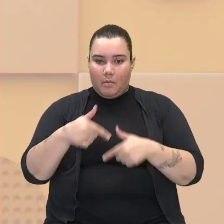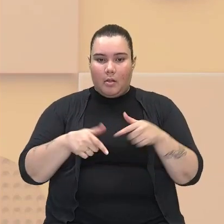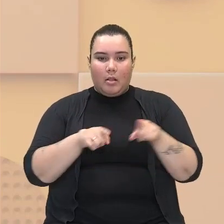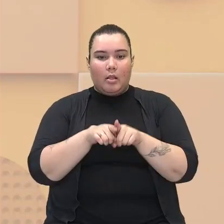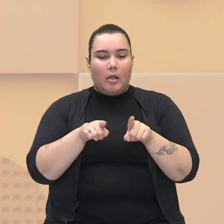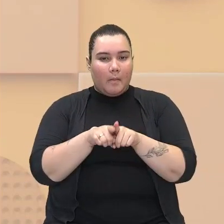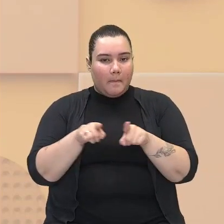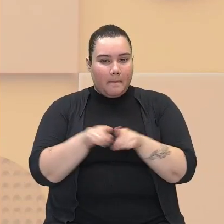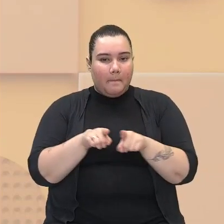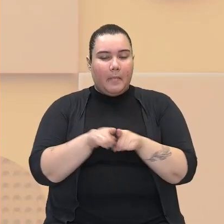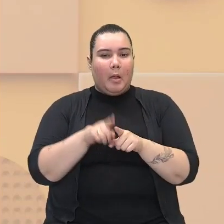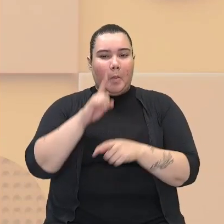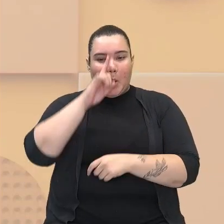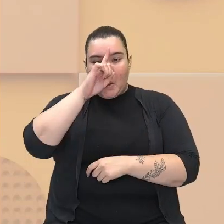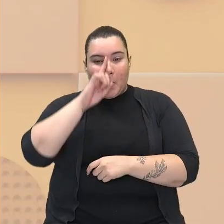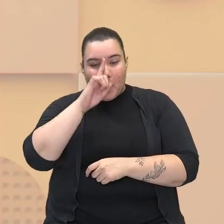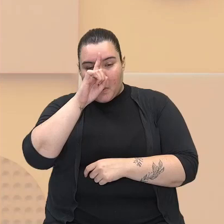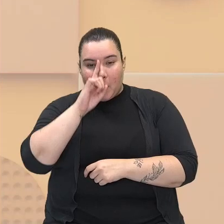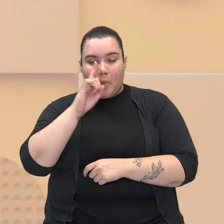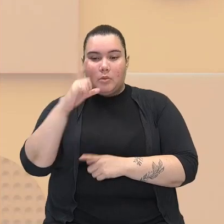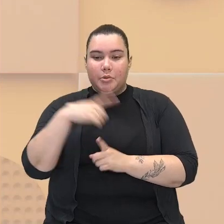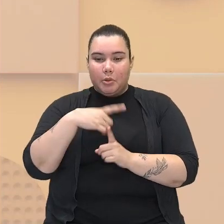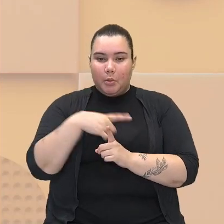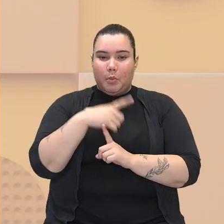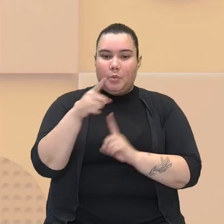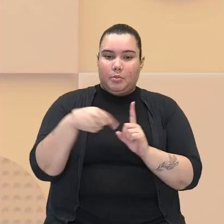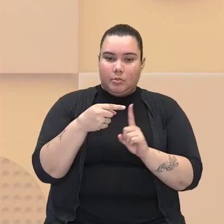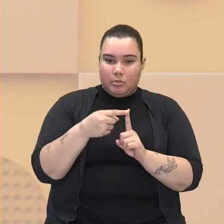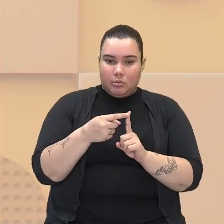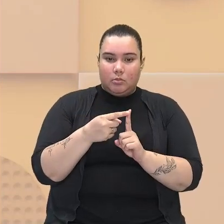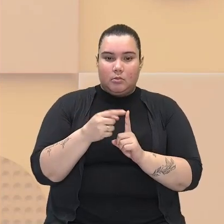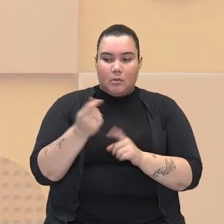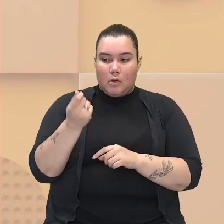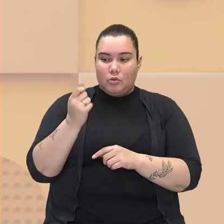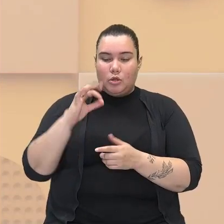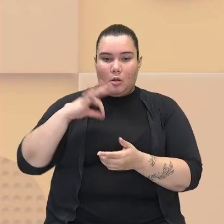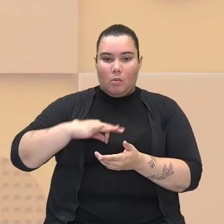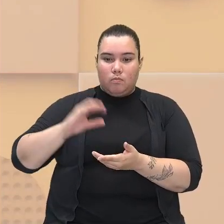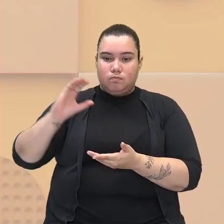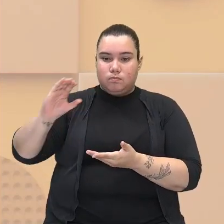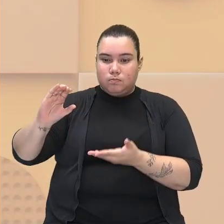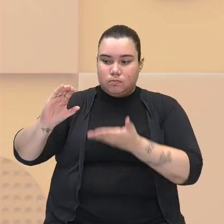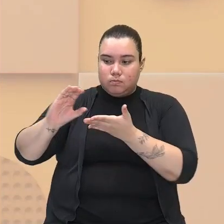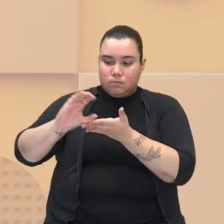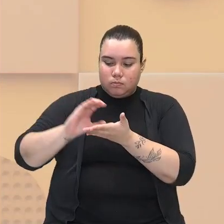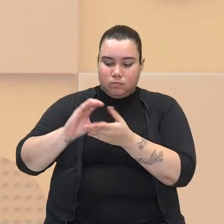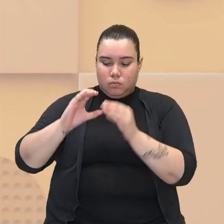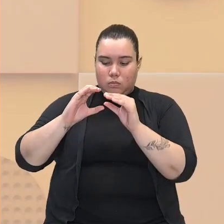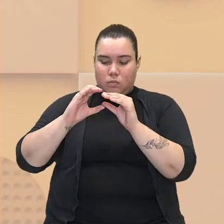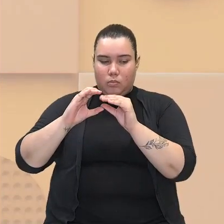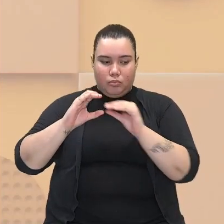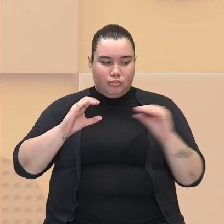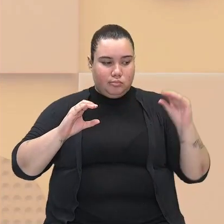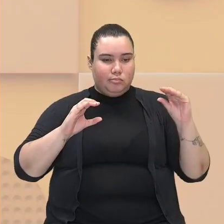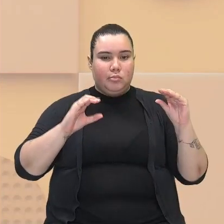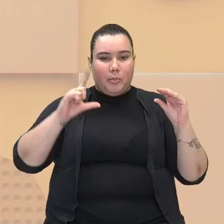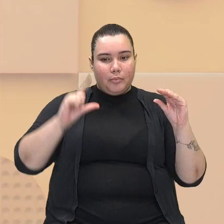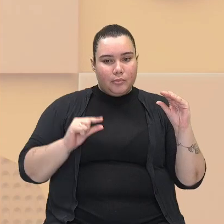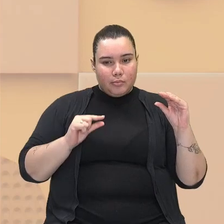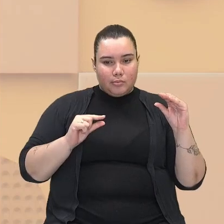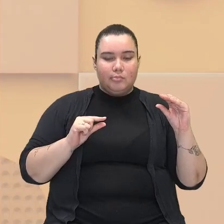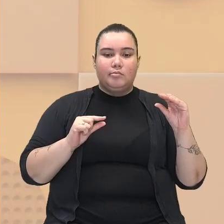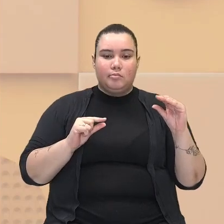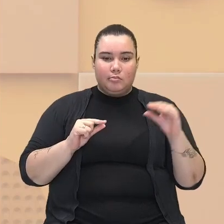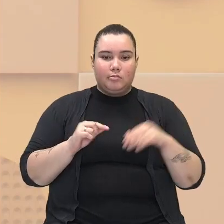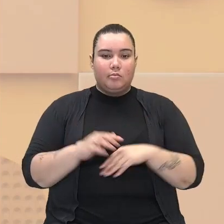bastante extenuante, tinham uma meta, boa parte do que eles recebiam com esse trabalho não ficava com ele, ficava com o